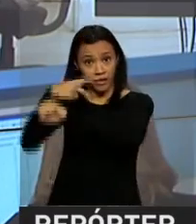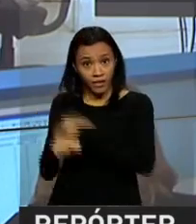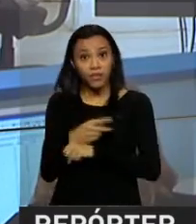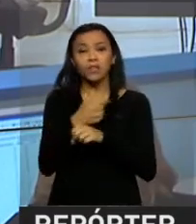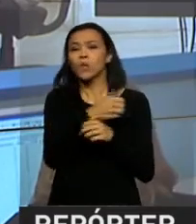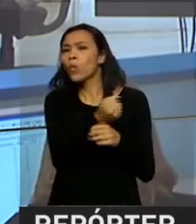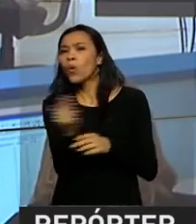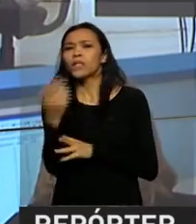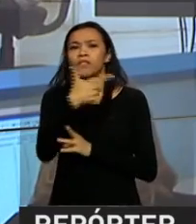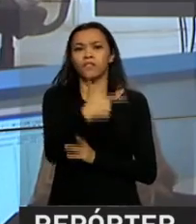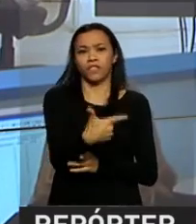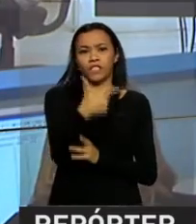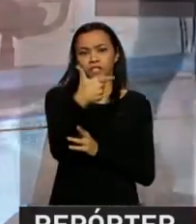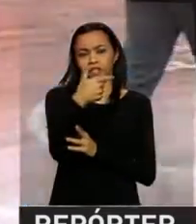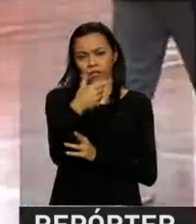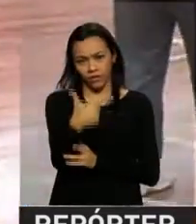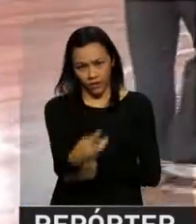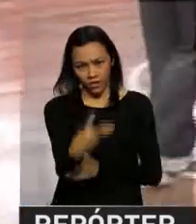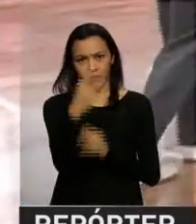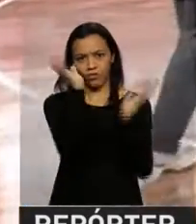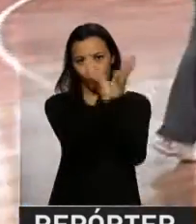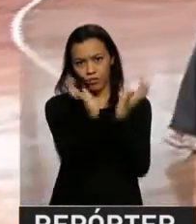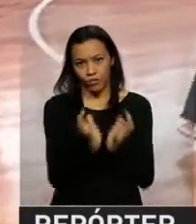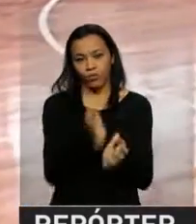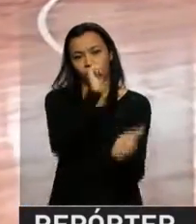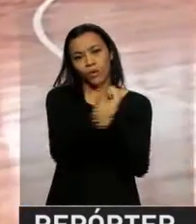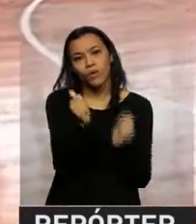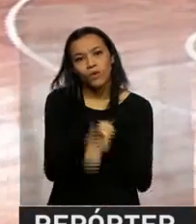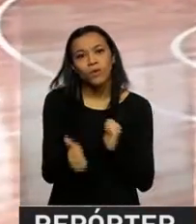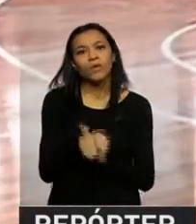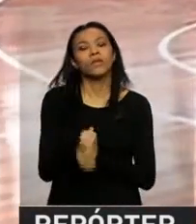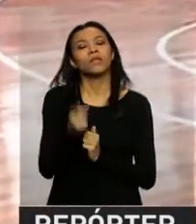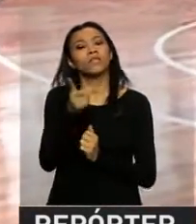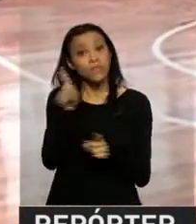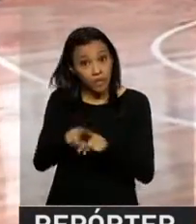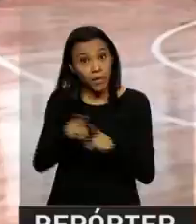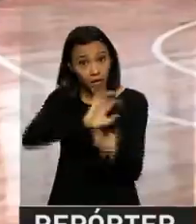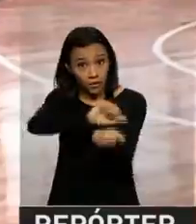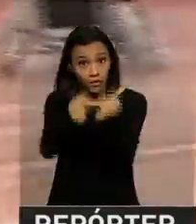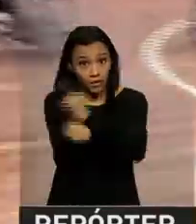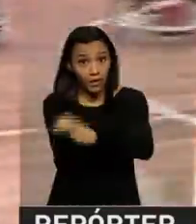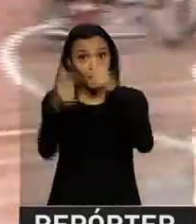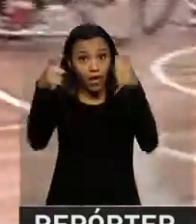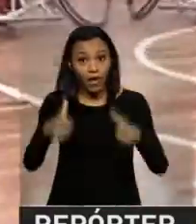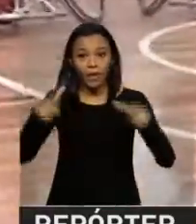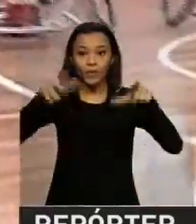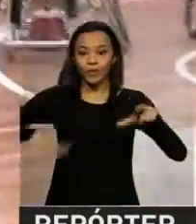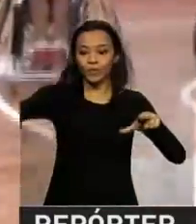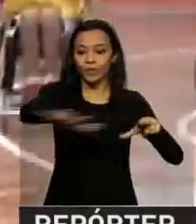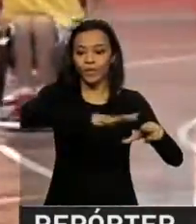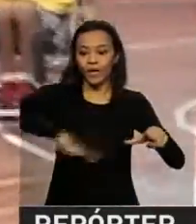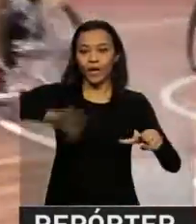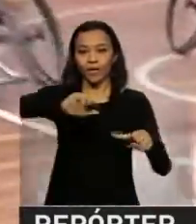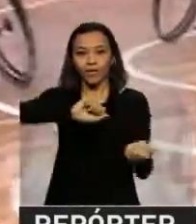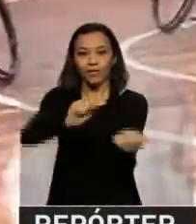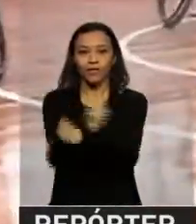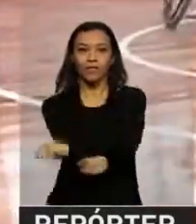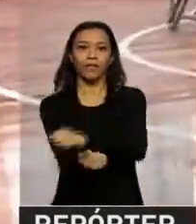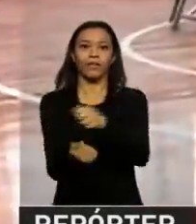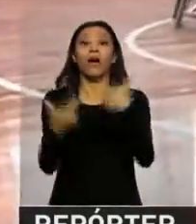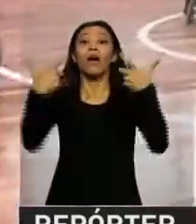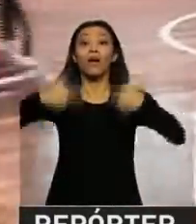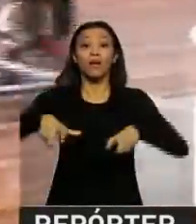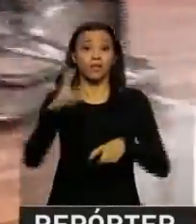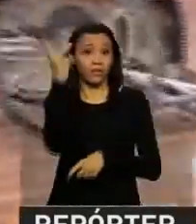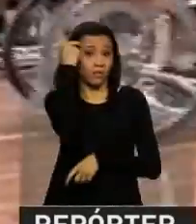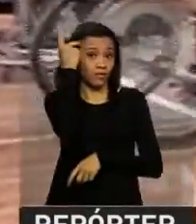23 modalidades. E o principal legado para os esportes adaptados é o Centro de Treinamento Paralímpico Brasileiro em São